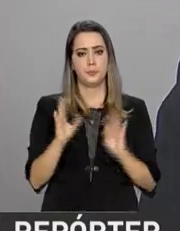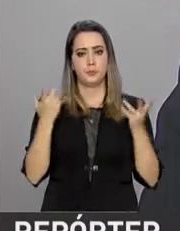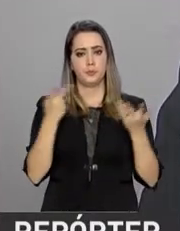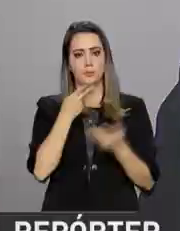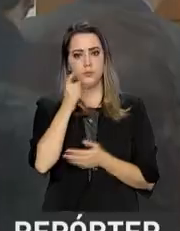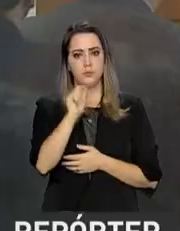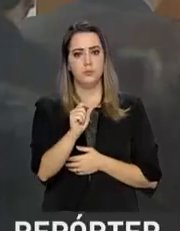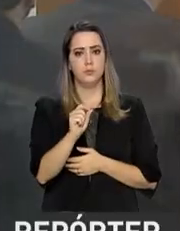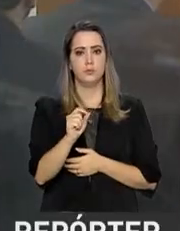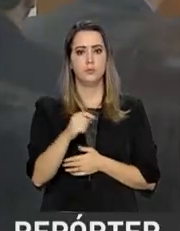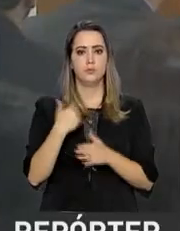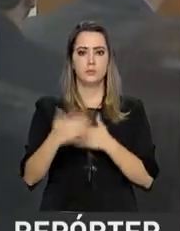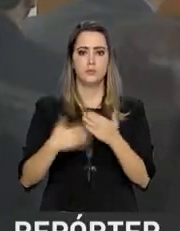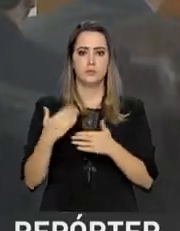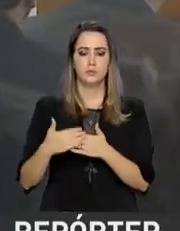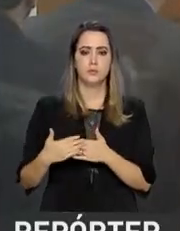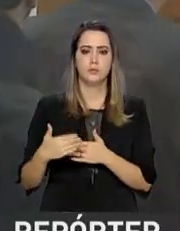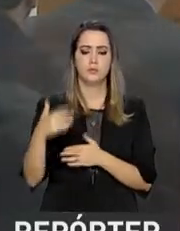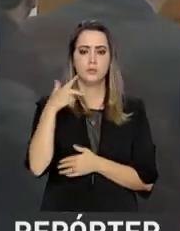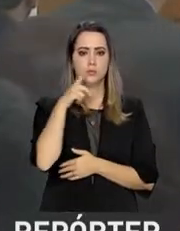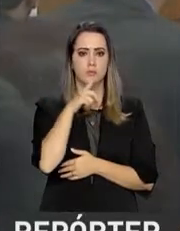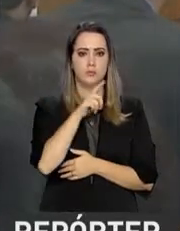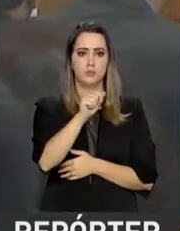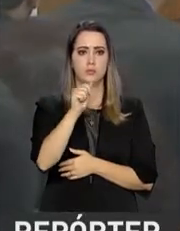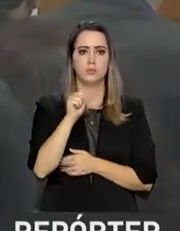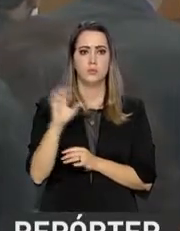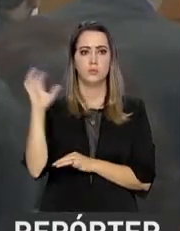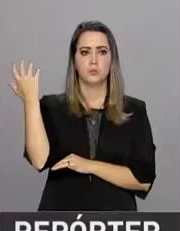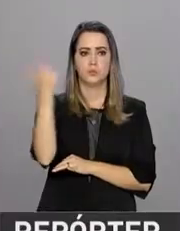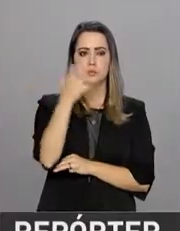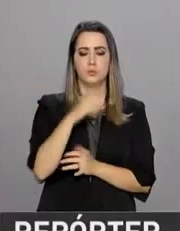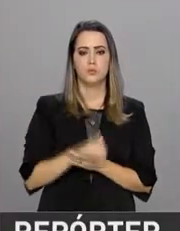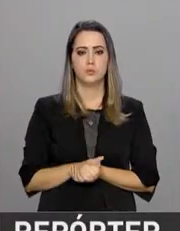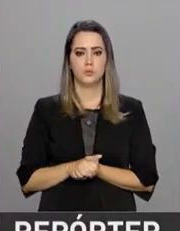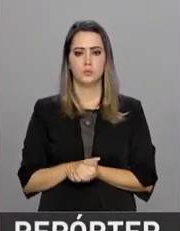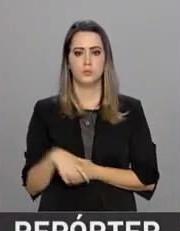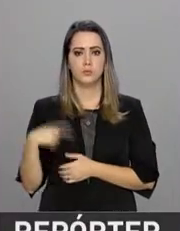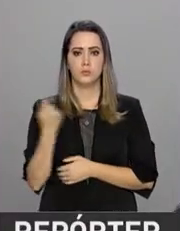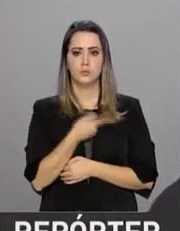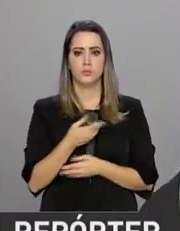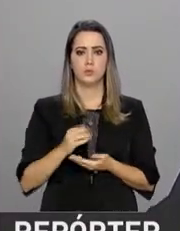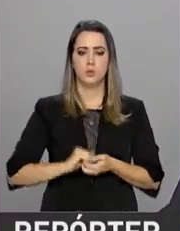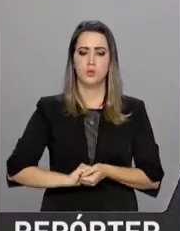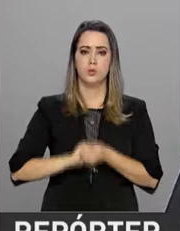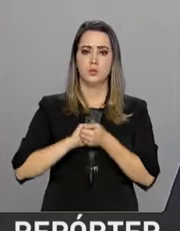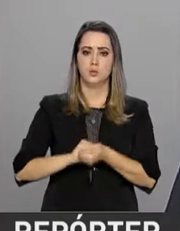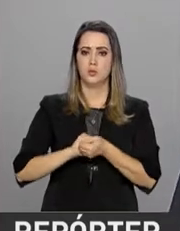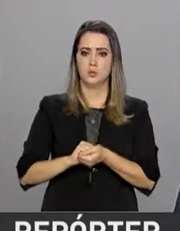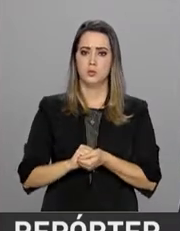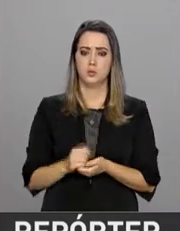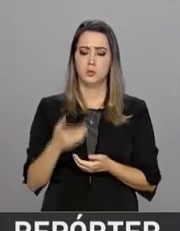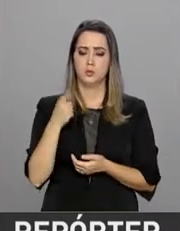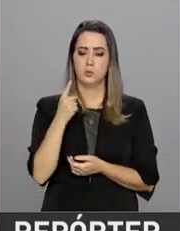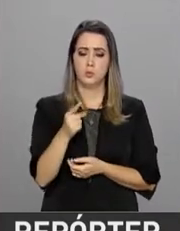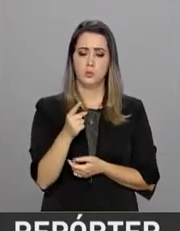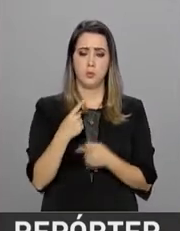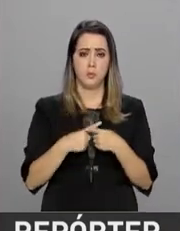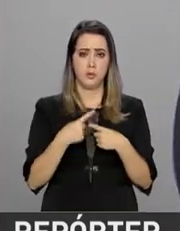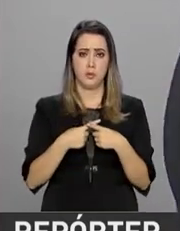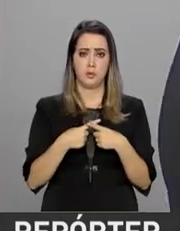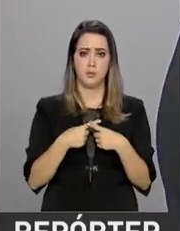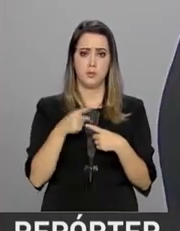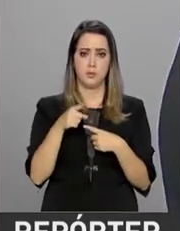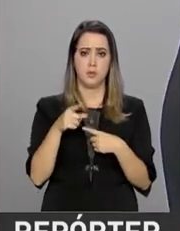Temer destacou os avanços alcançados na área ambiental. Recebíamos cumprimentos efusivos pela